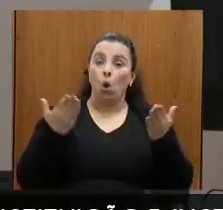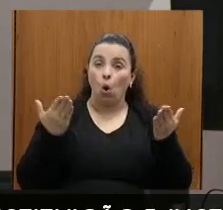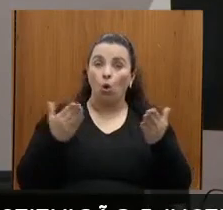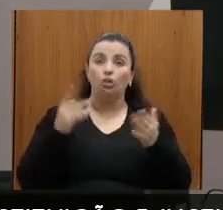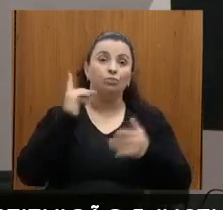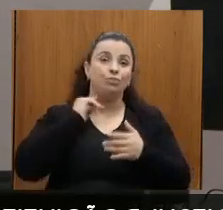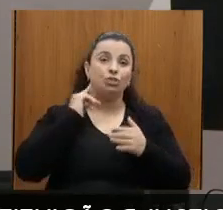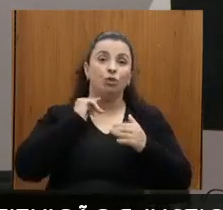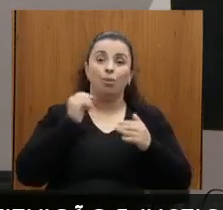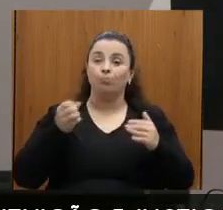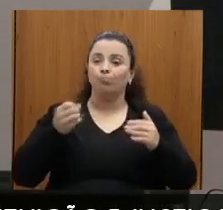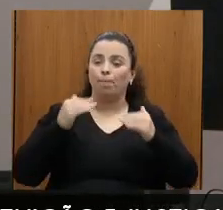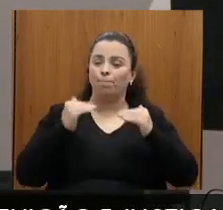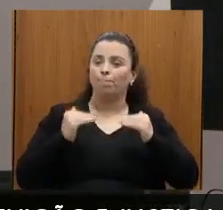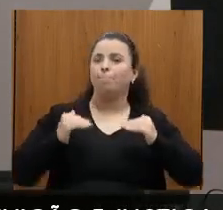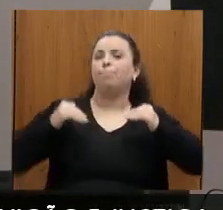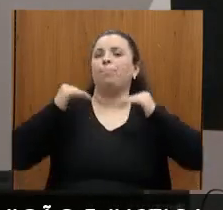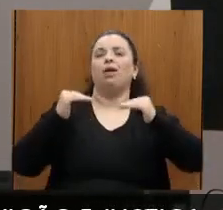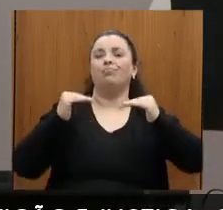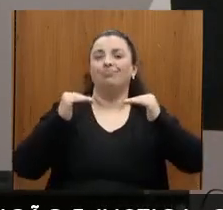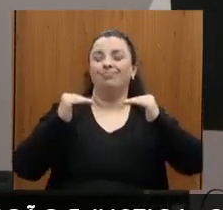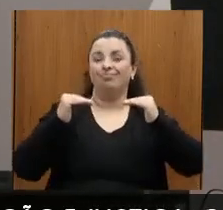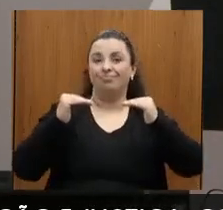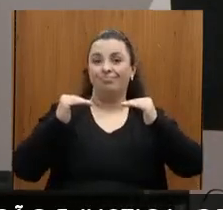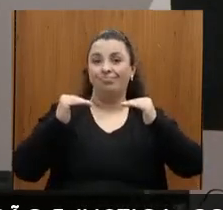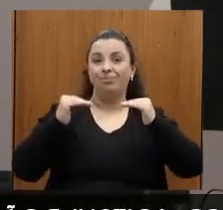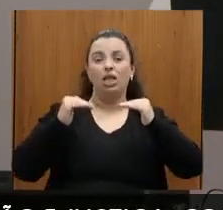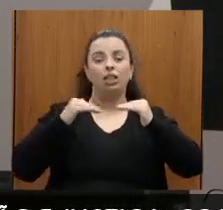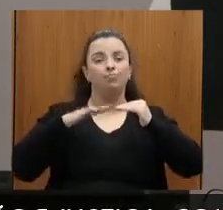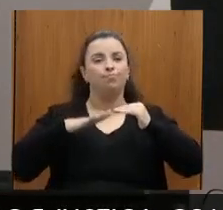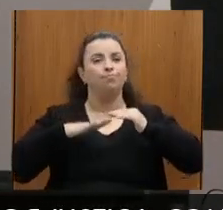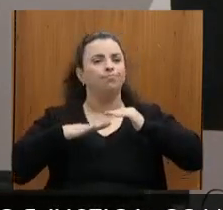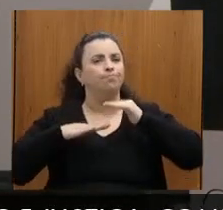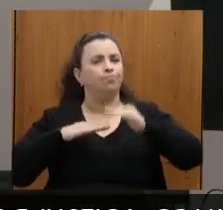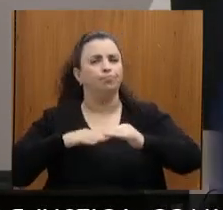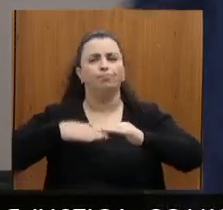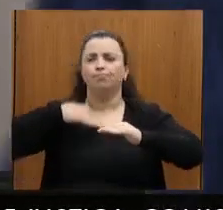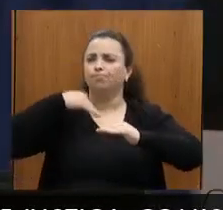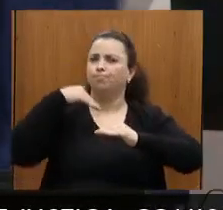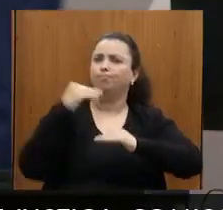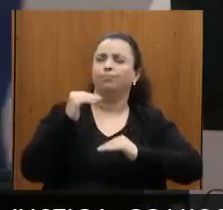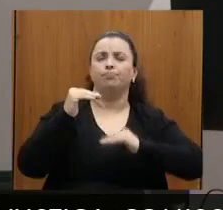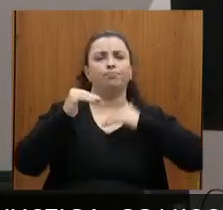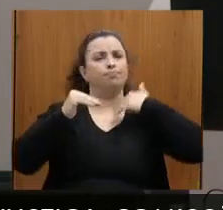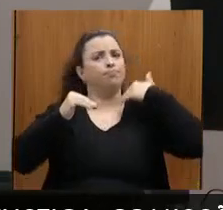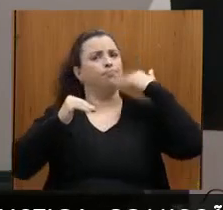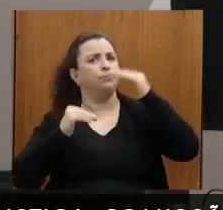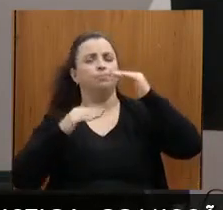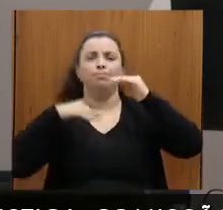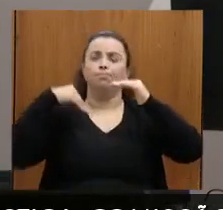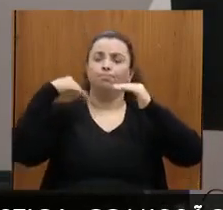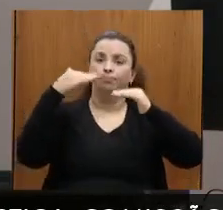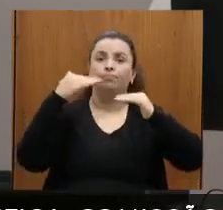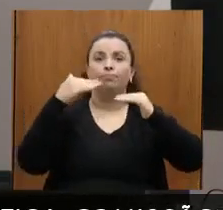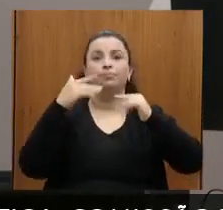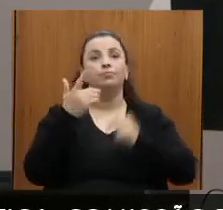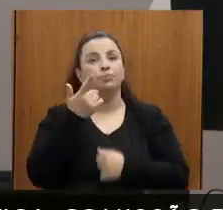Ele caminha passos largos para que nós possamos fazer secretário e secretária